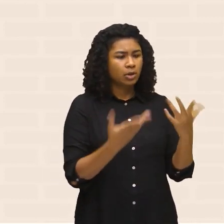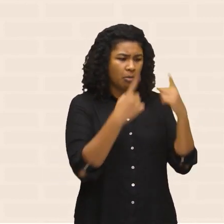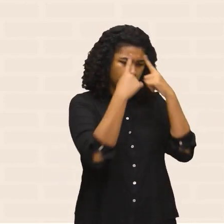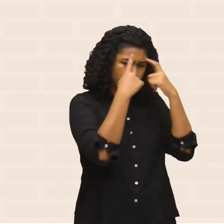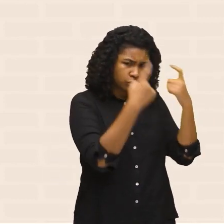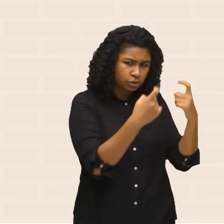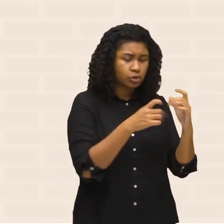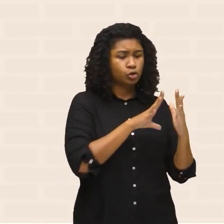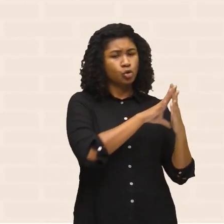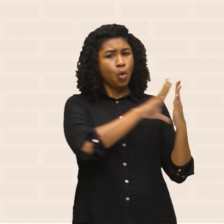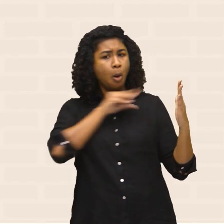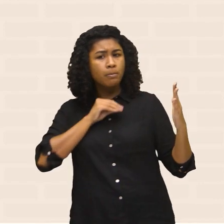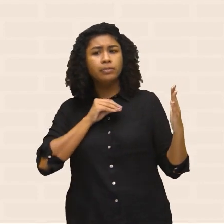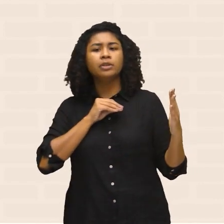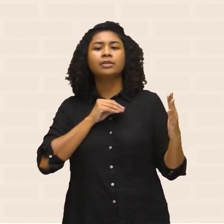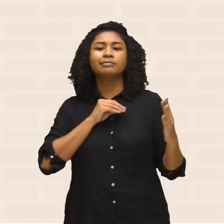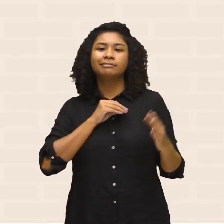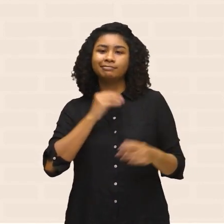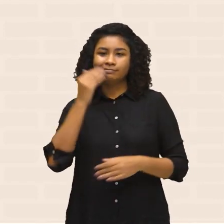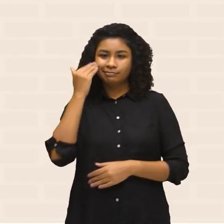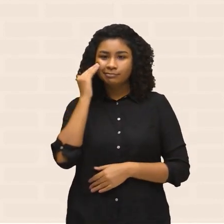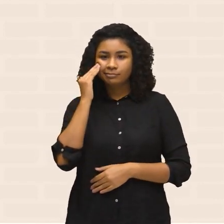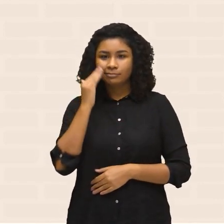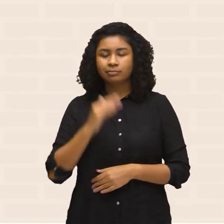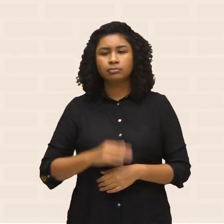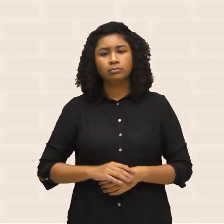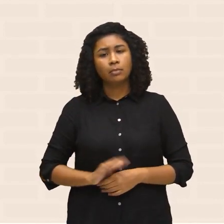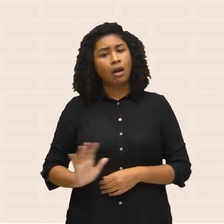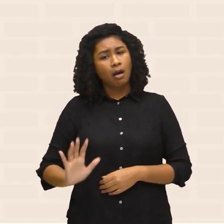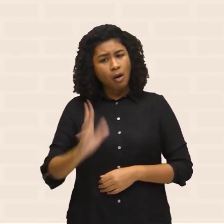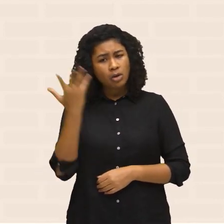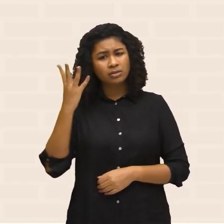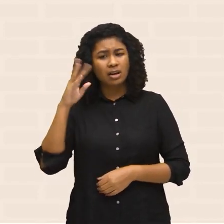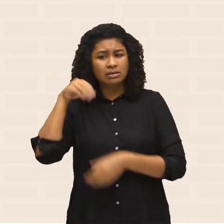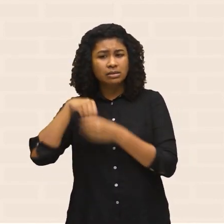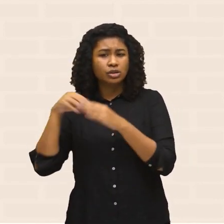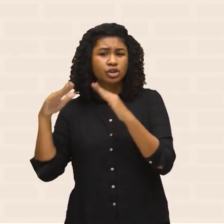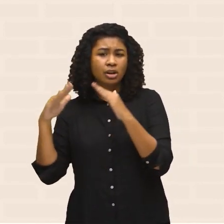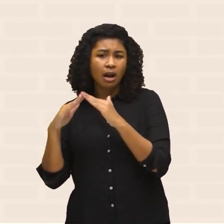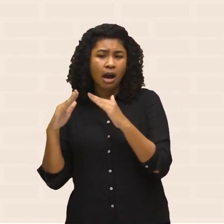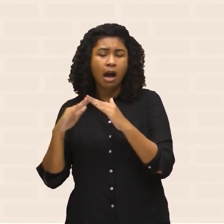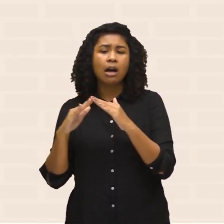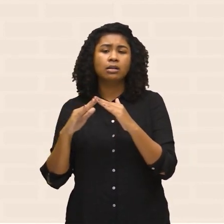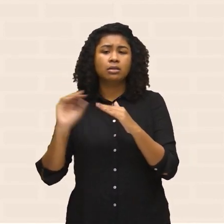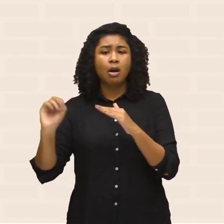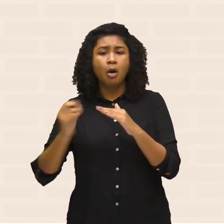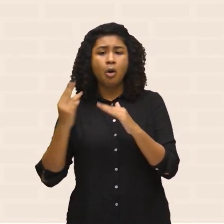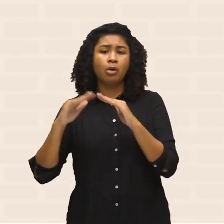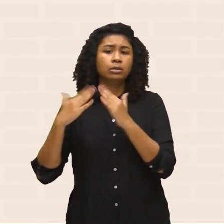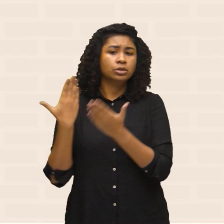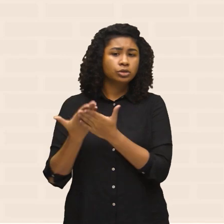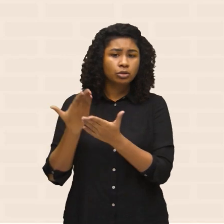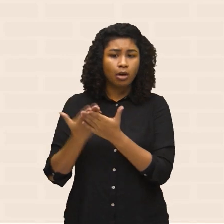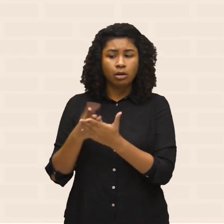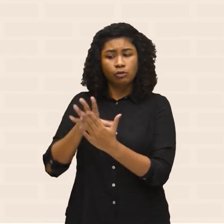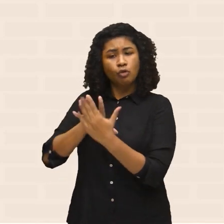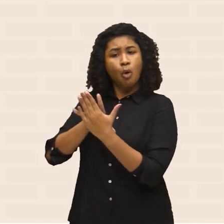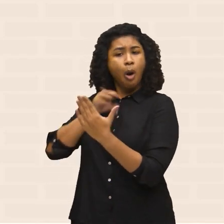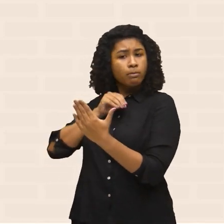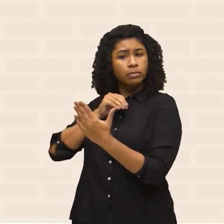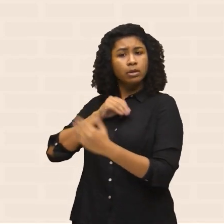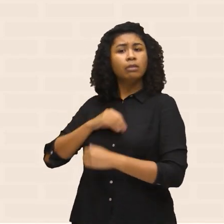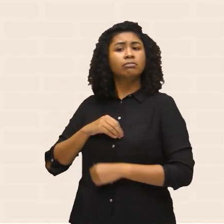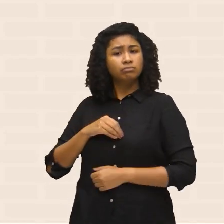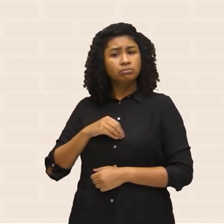seja, a criança presencia violência em casa ou na escola e ela vai repetir esse comportamento